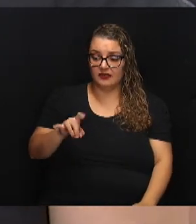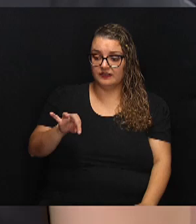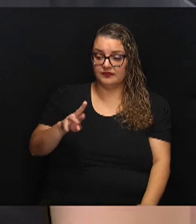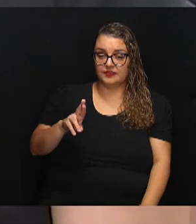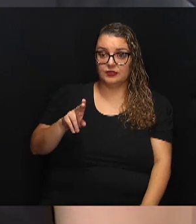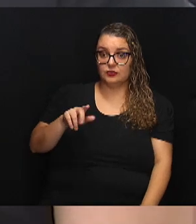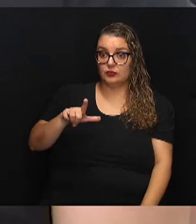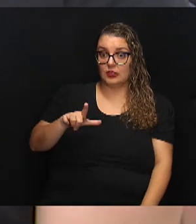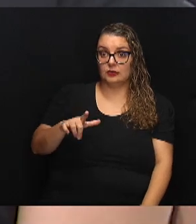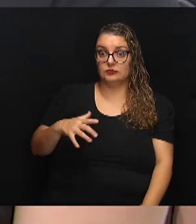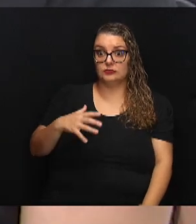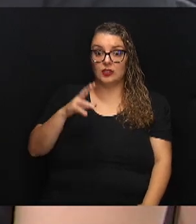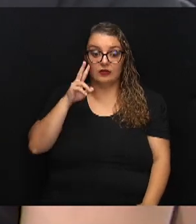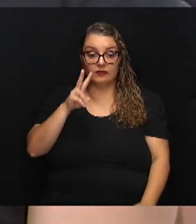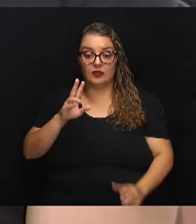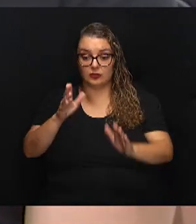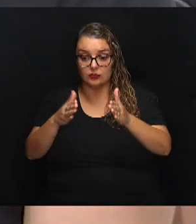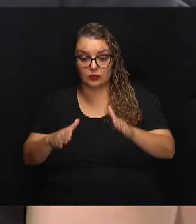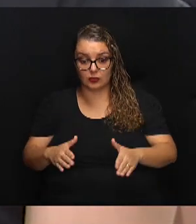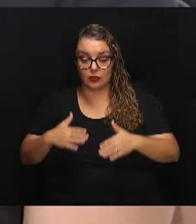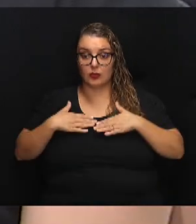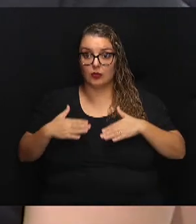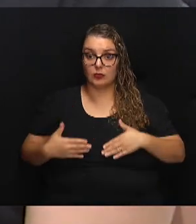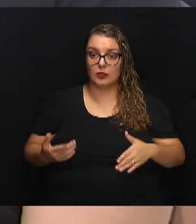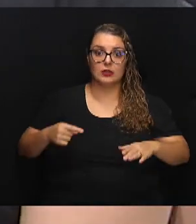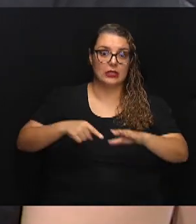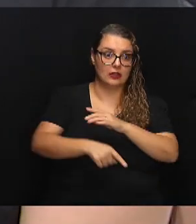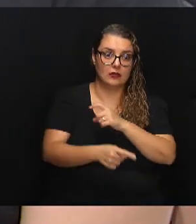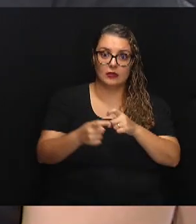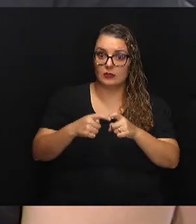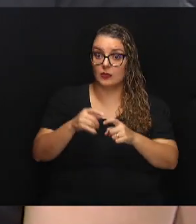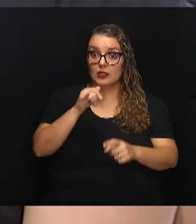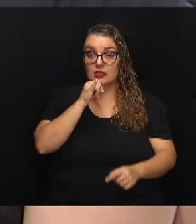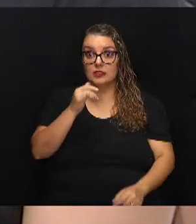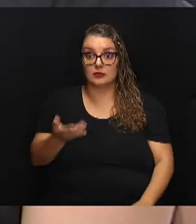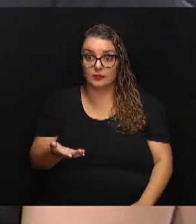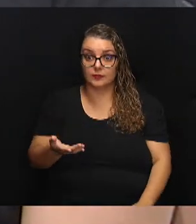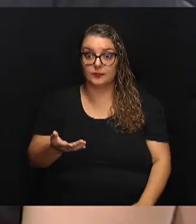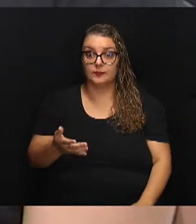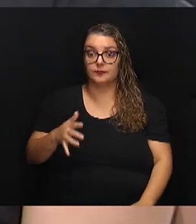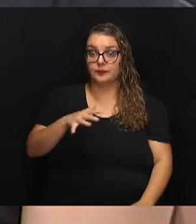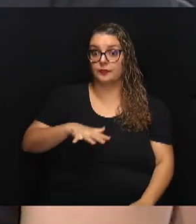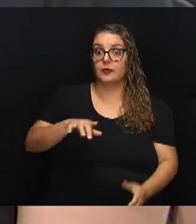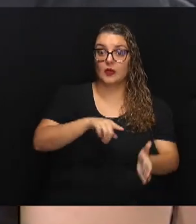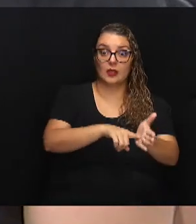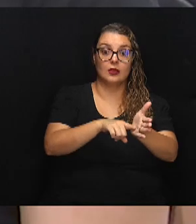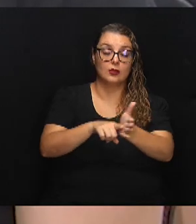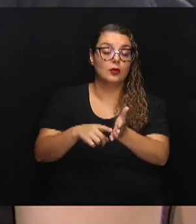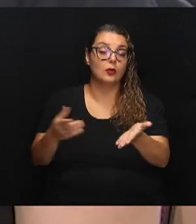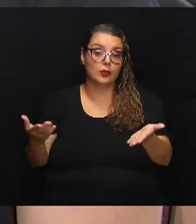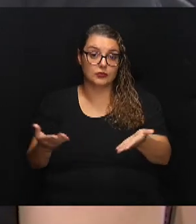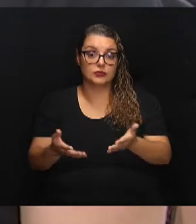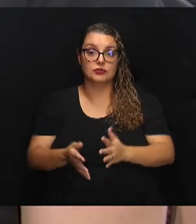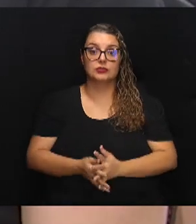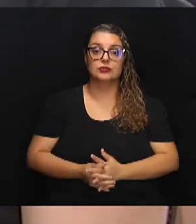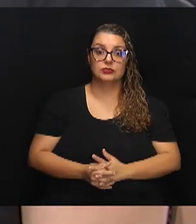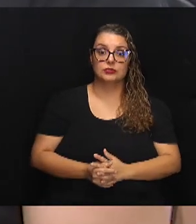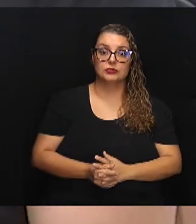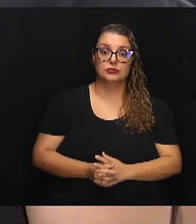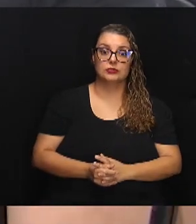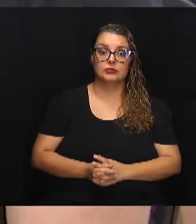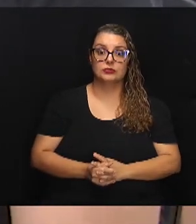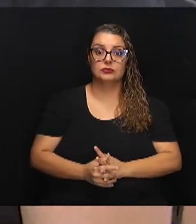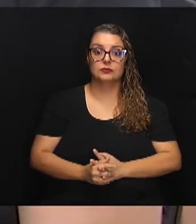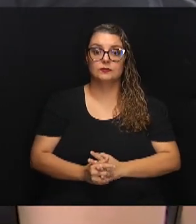é. Então você consegue avançar muito no ensino, por exemplo, ou em áreas de pesquisa, né? Hoje em dia, por exemplo,